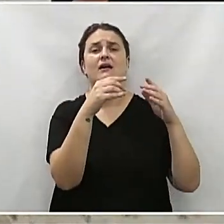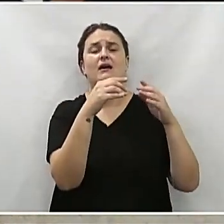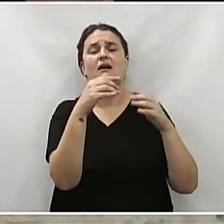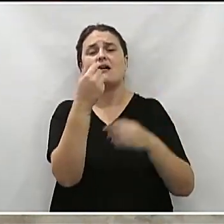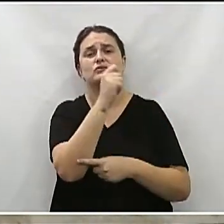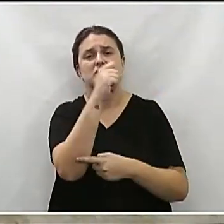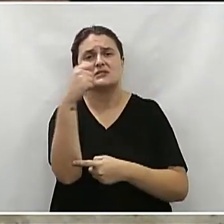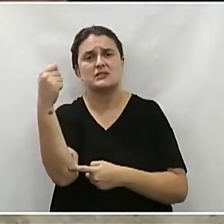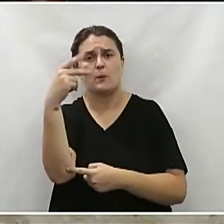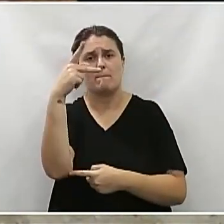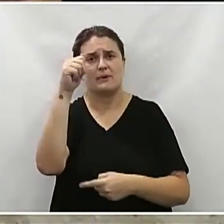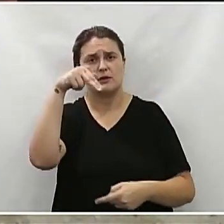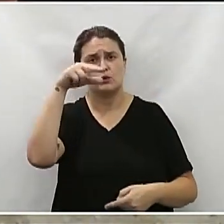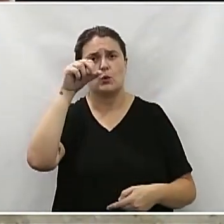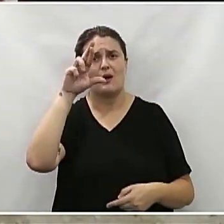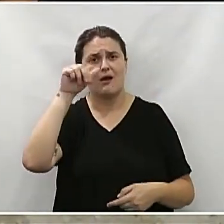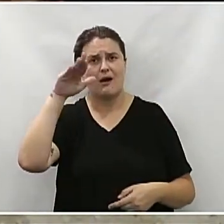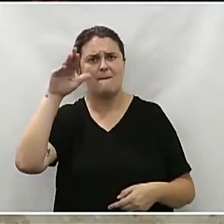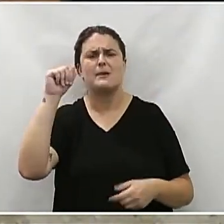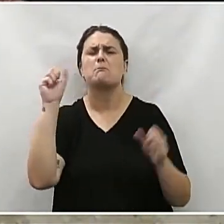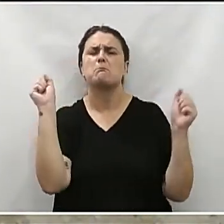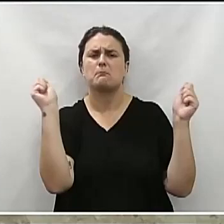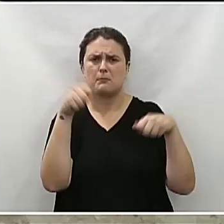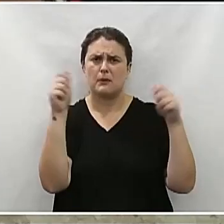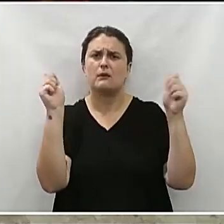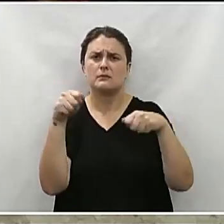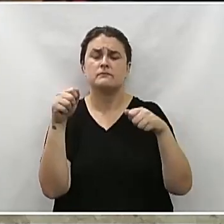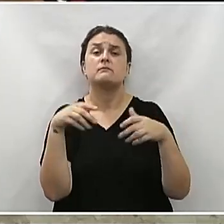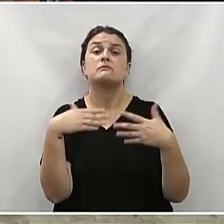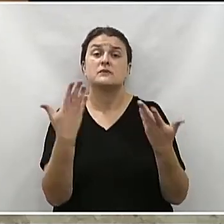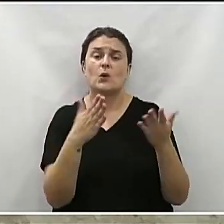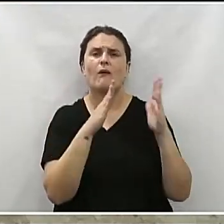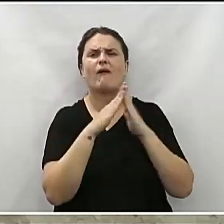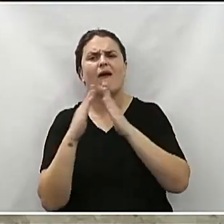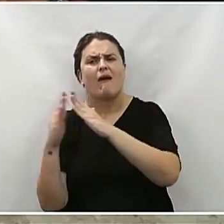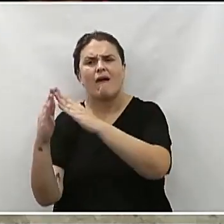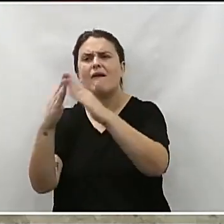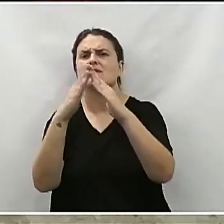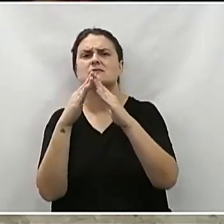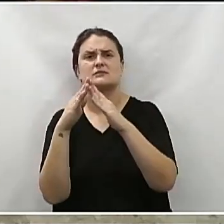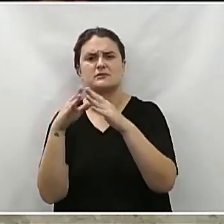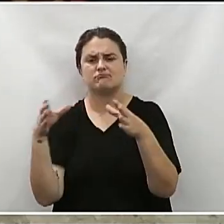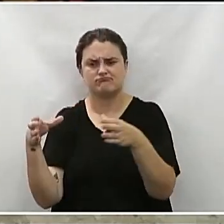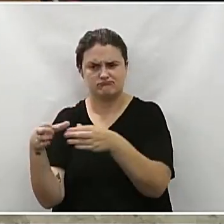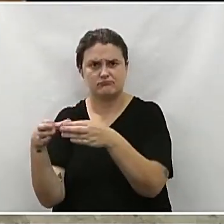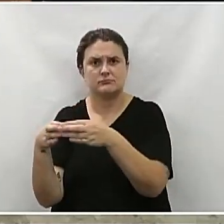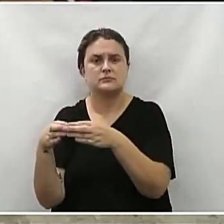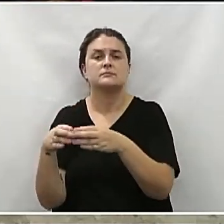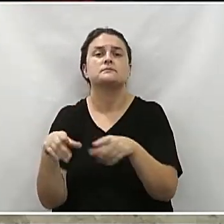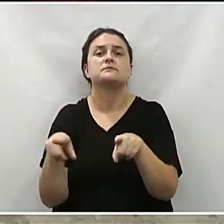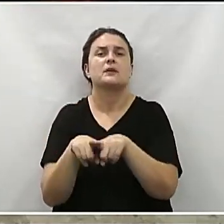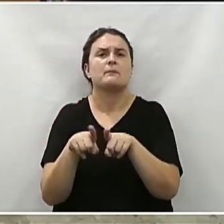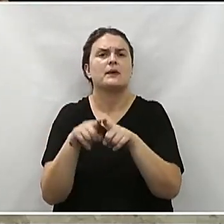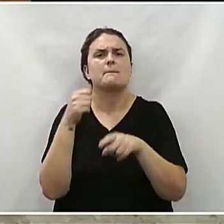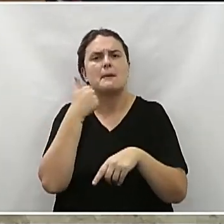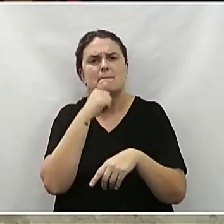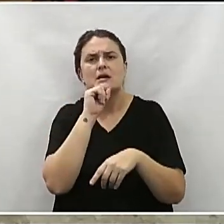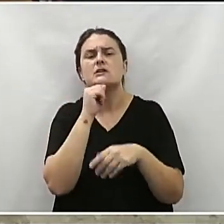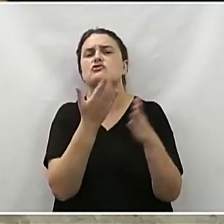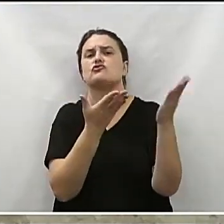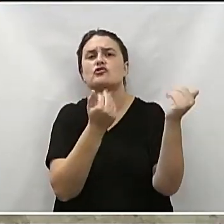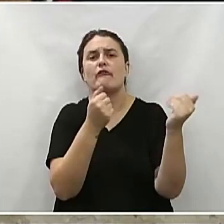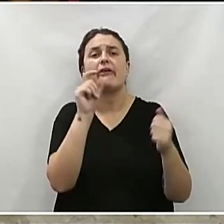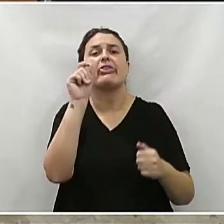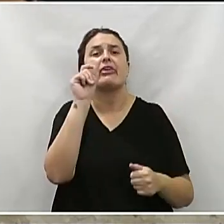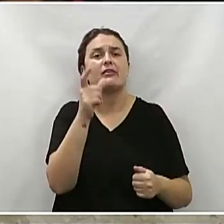referência. também pode receber esse espaço e contemplar os conjuntos habitacionais, também as mães e jovens